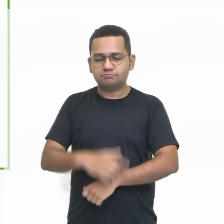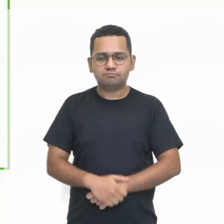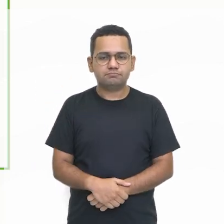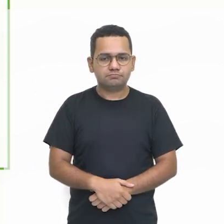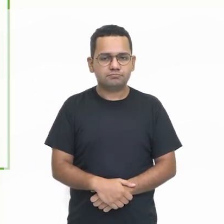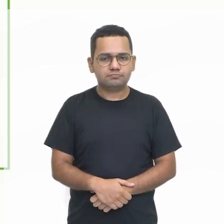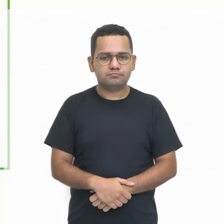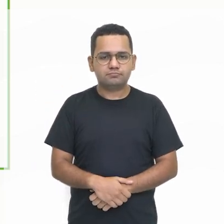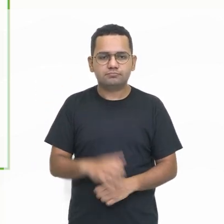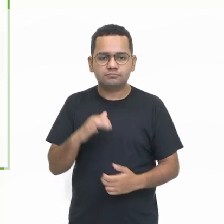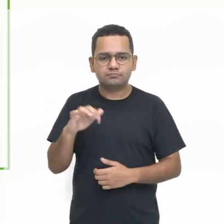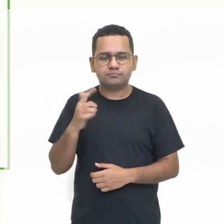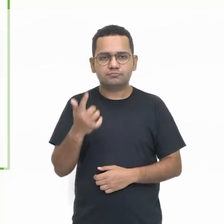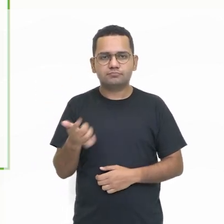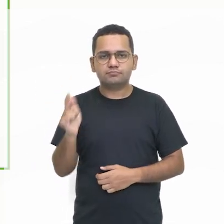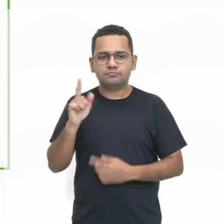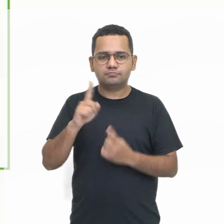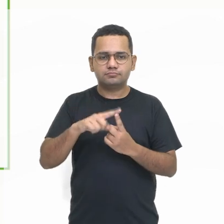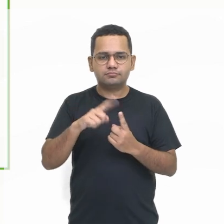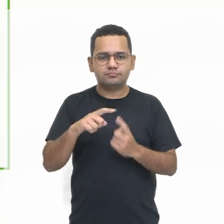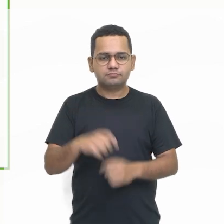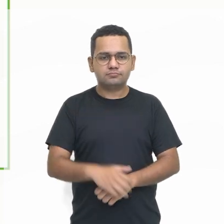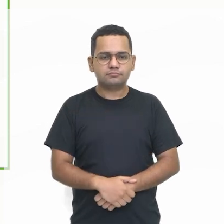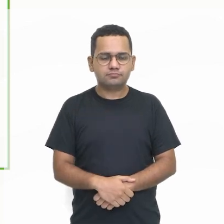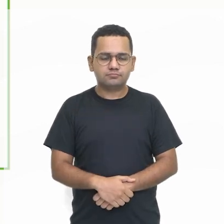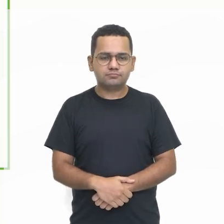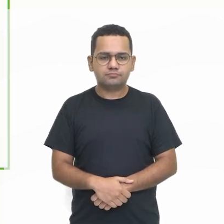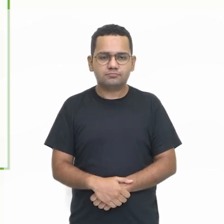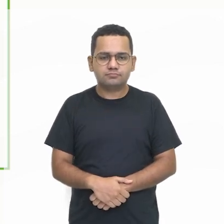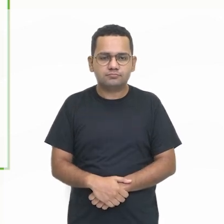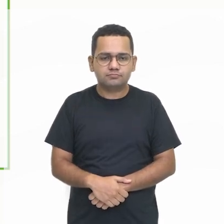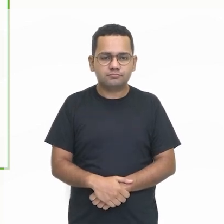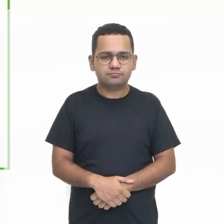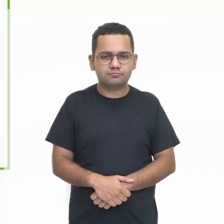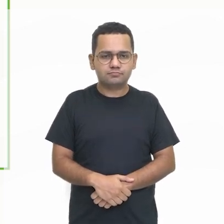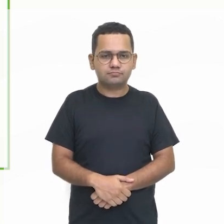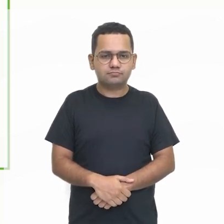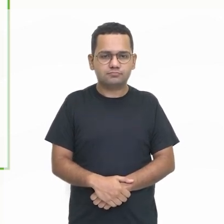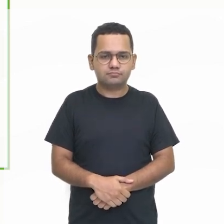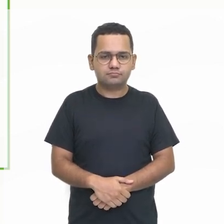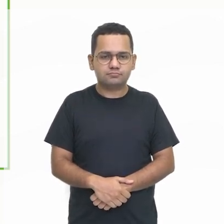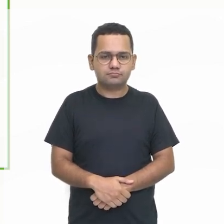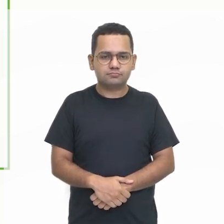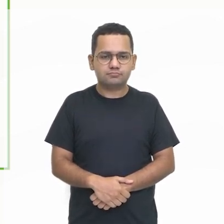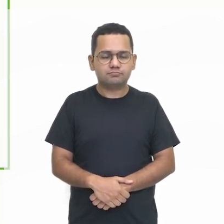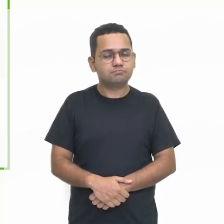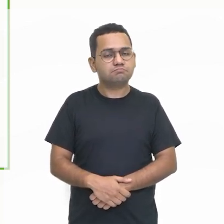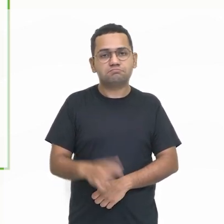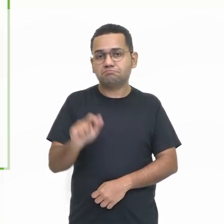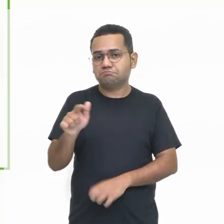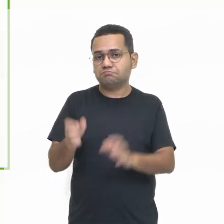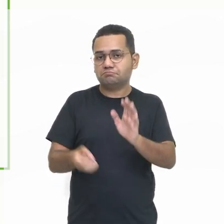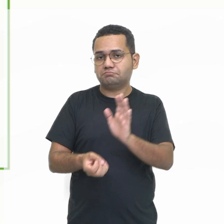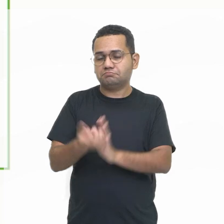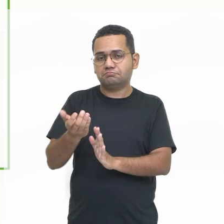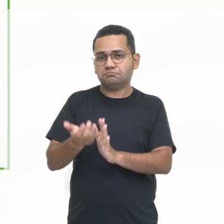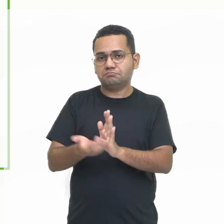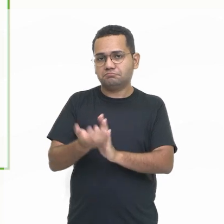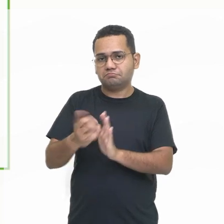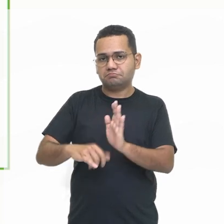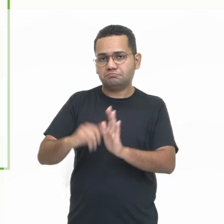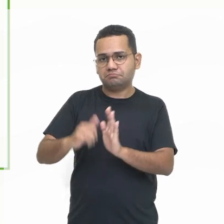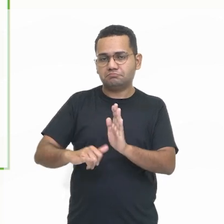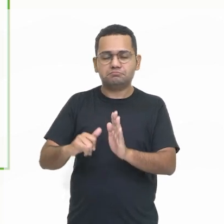fotossintetizantes, certo? E na hipótese heterotrófica, eram heterótrofos, não produziam o seu próprio alimento. Já